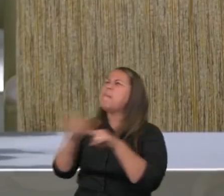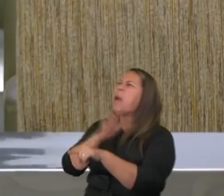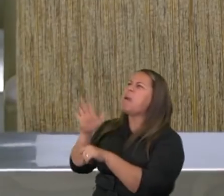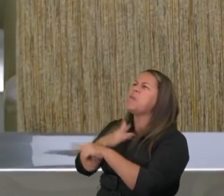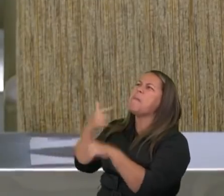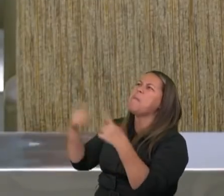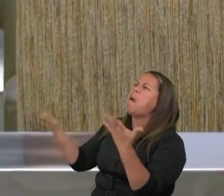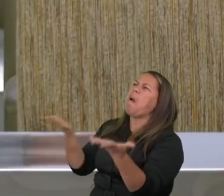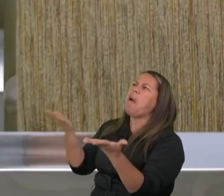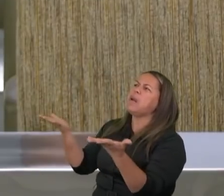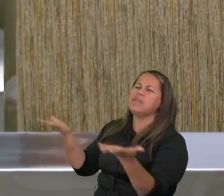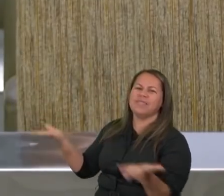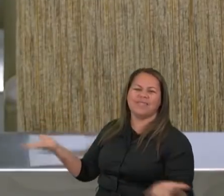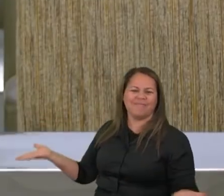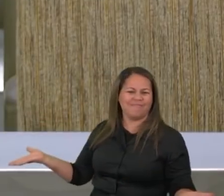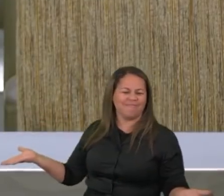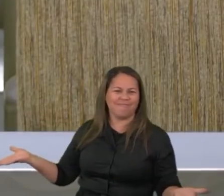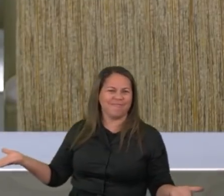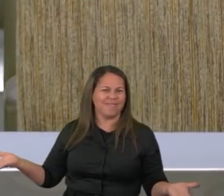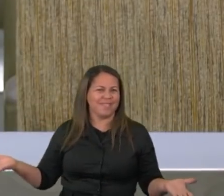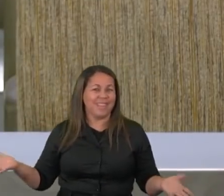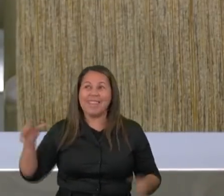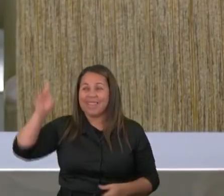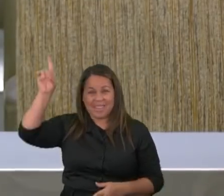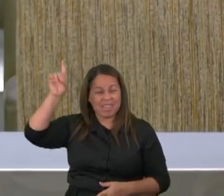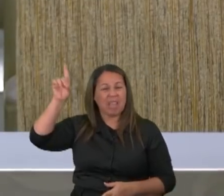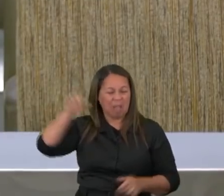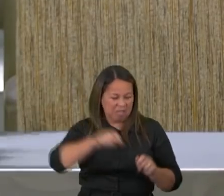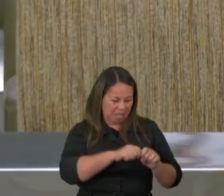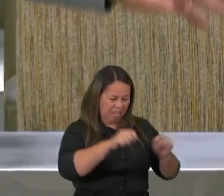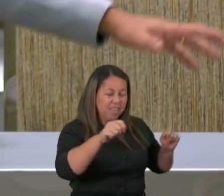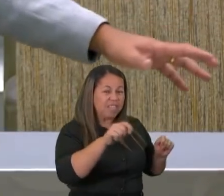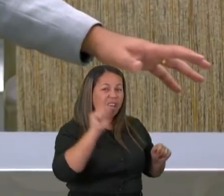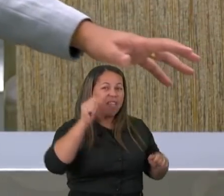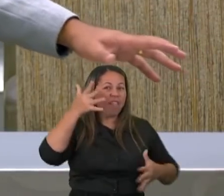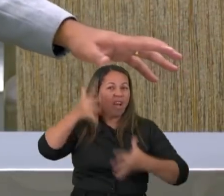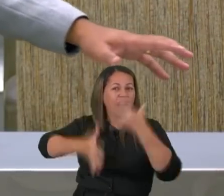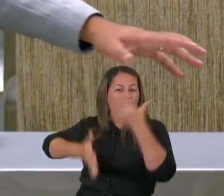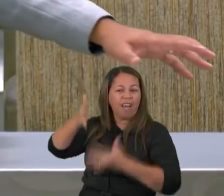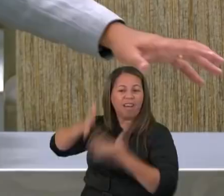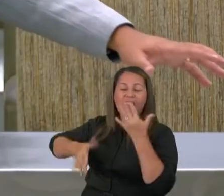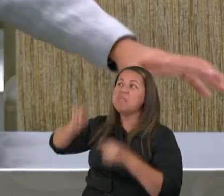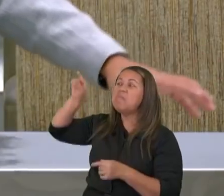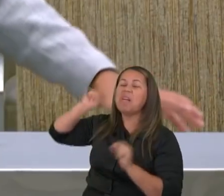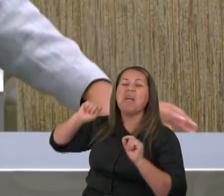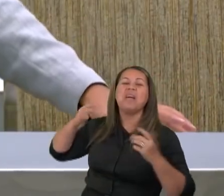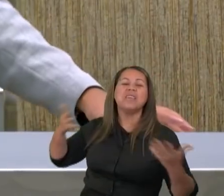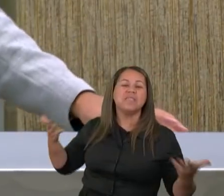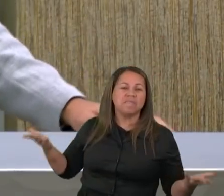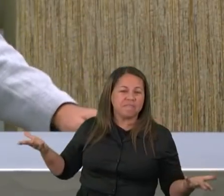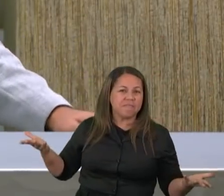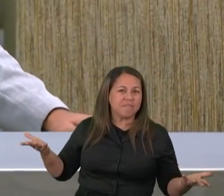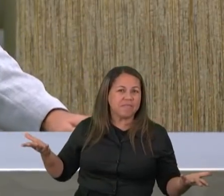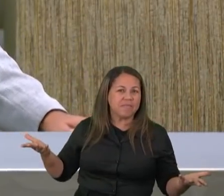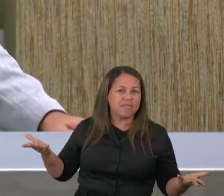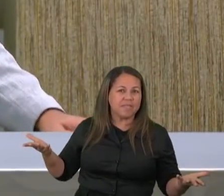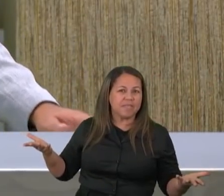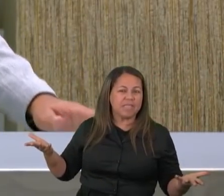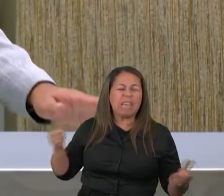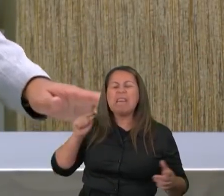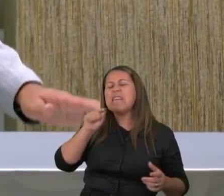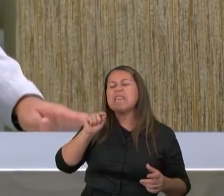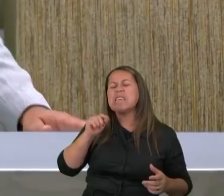laço? Ele quebra o laço, e quem impede ele de quebrar laço? Quem impede ele de cortar